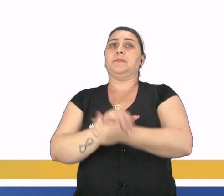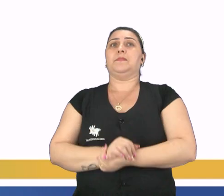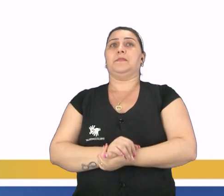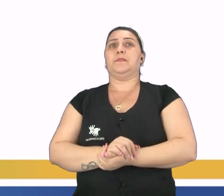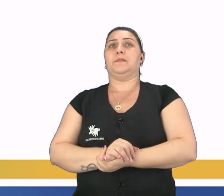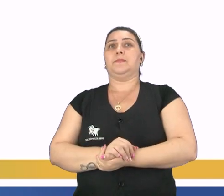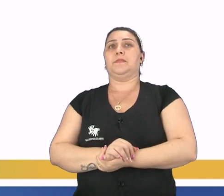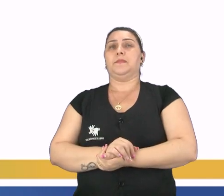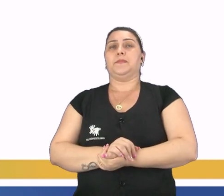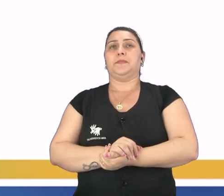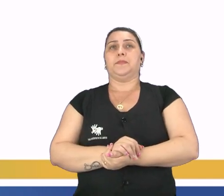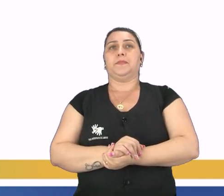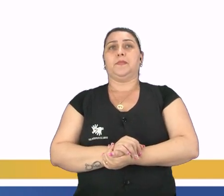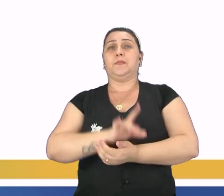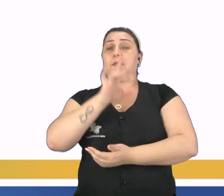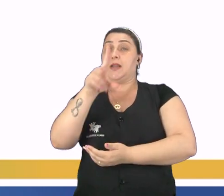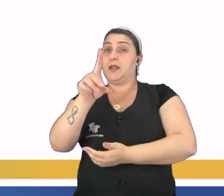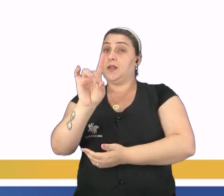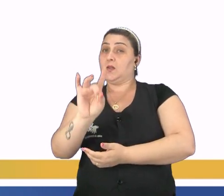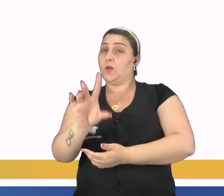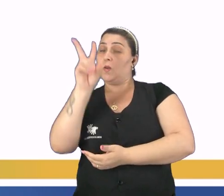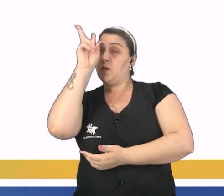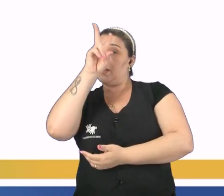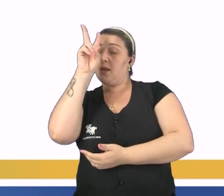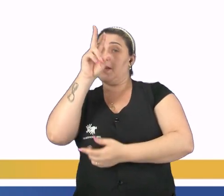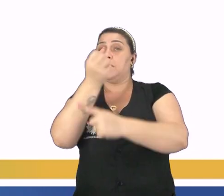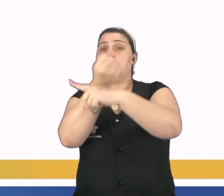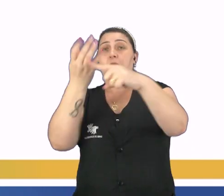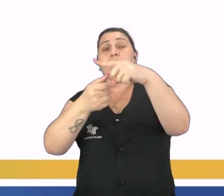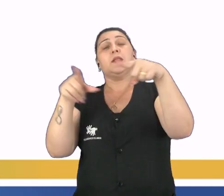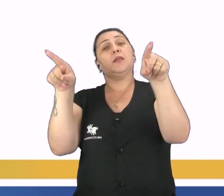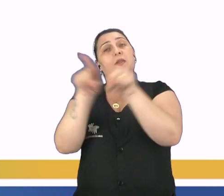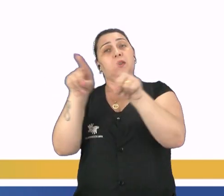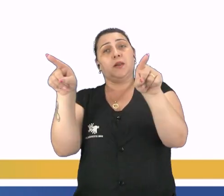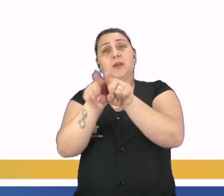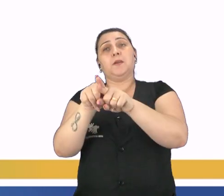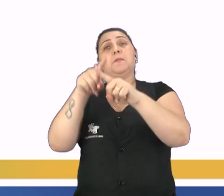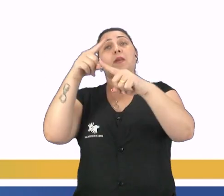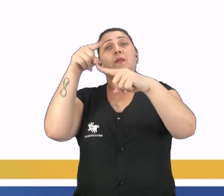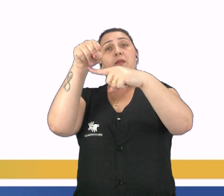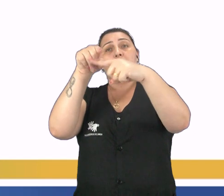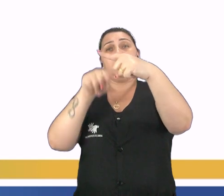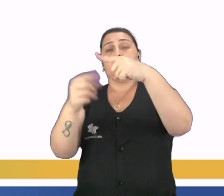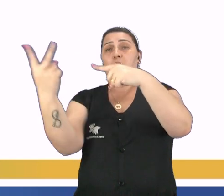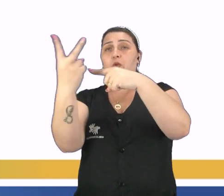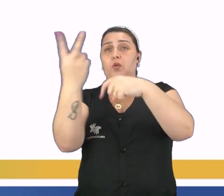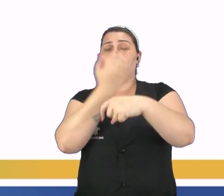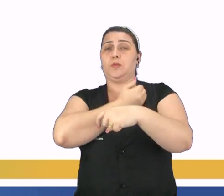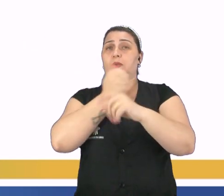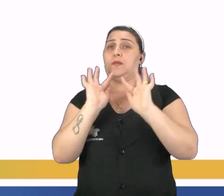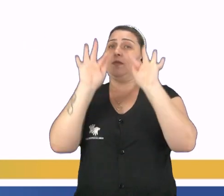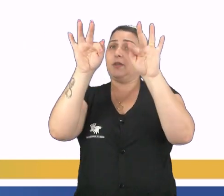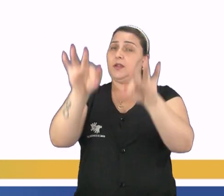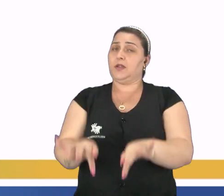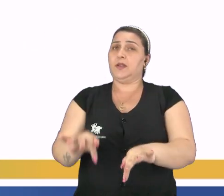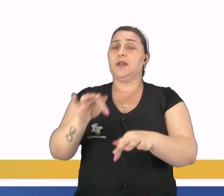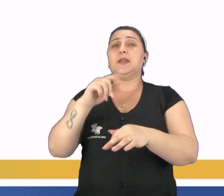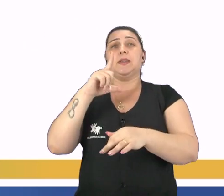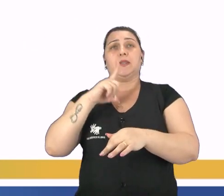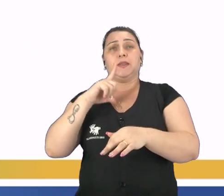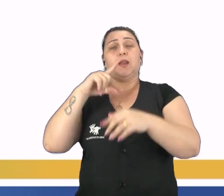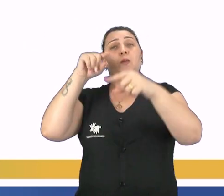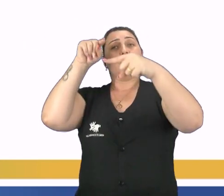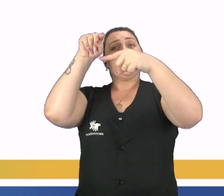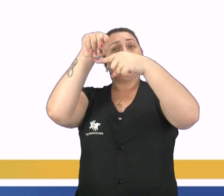100. Basta lembrar que uma fração, ela também é uma divisão entre dois números. Então, para eu terminar isso aqui, eu tenho